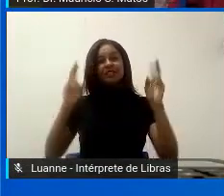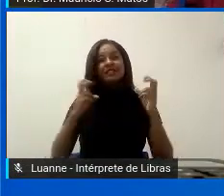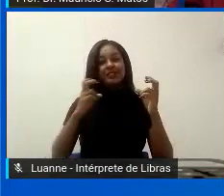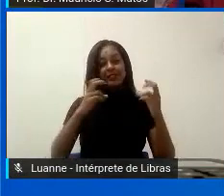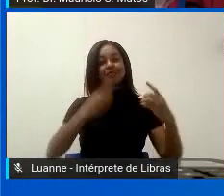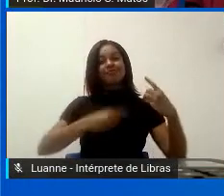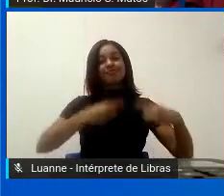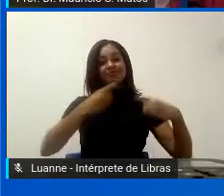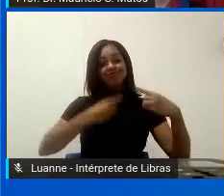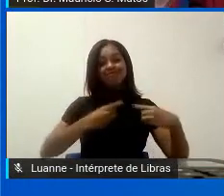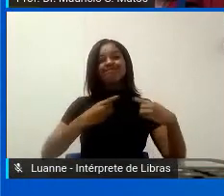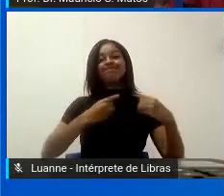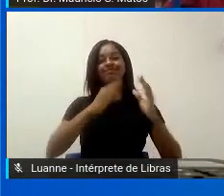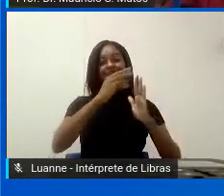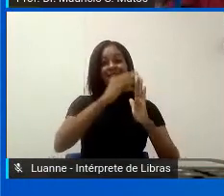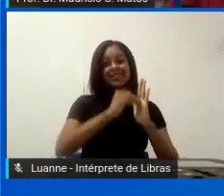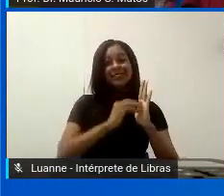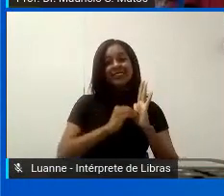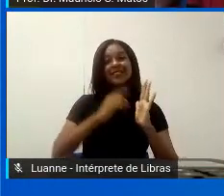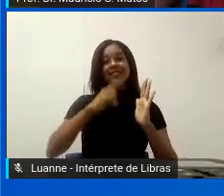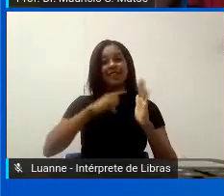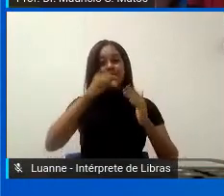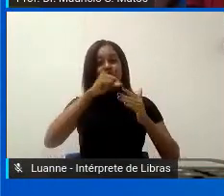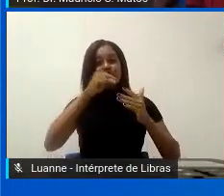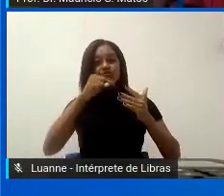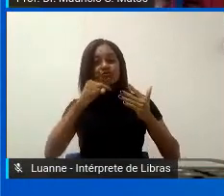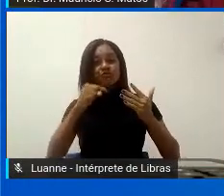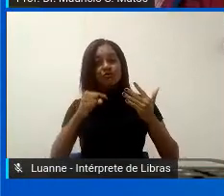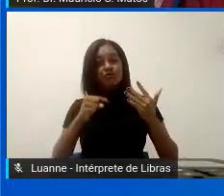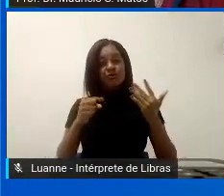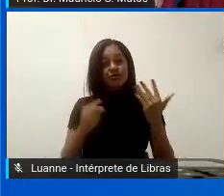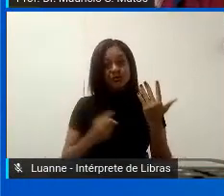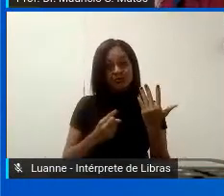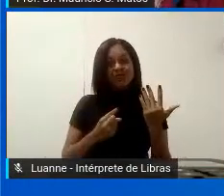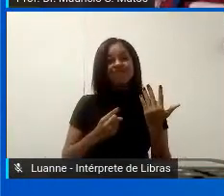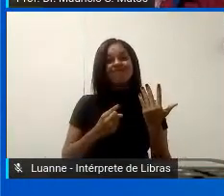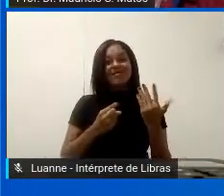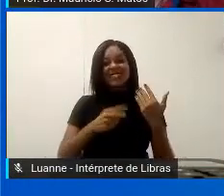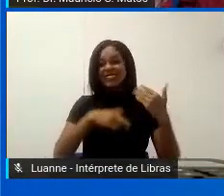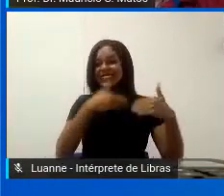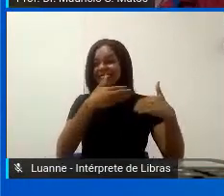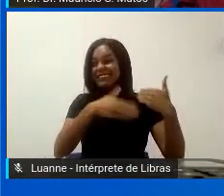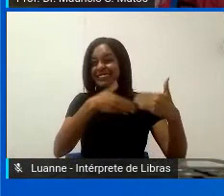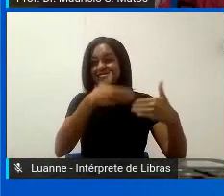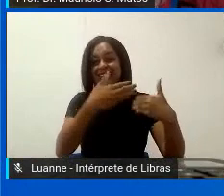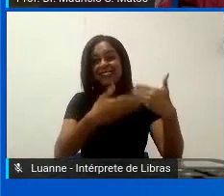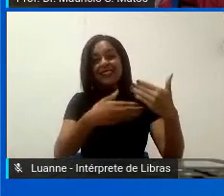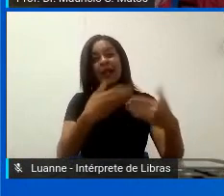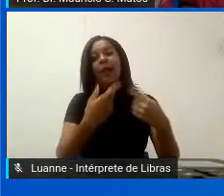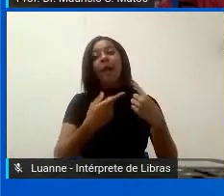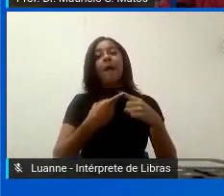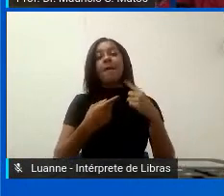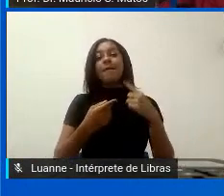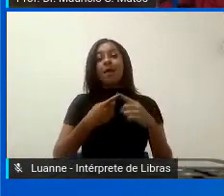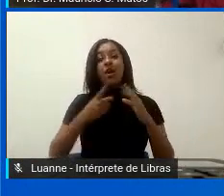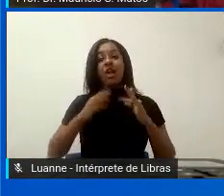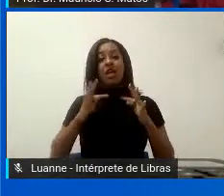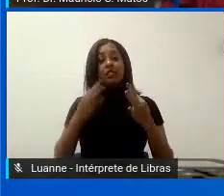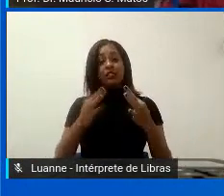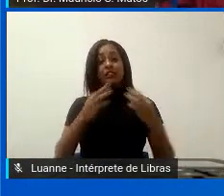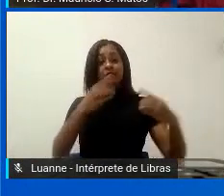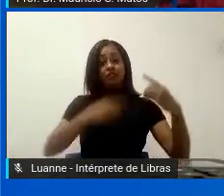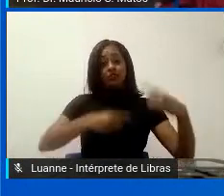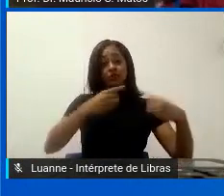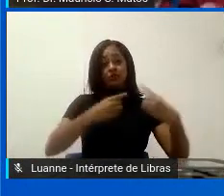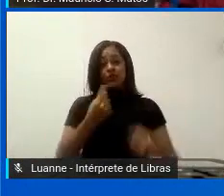esse assunto ele tem vários elementos é interminável porque na verdade a tecnologia ela não é discutida sozinha